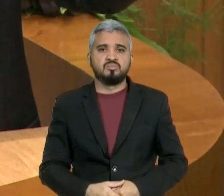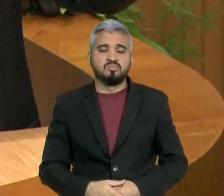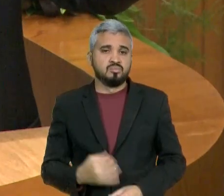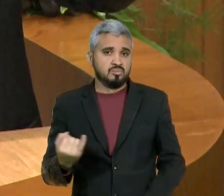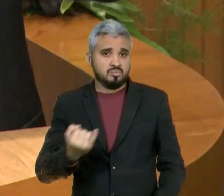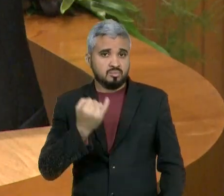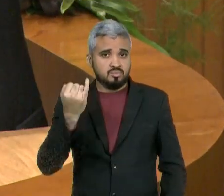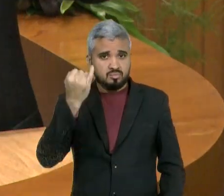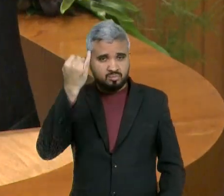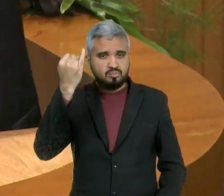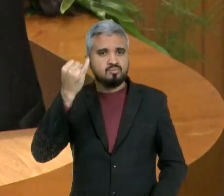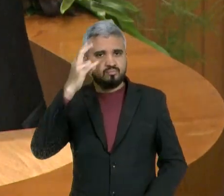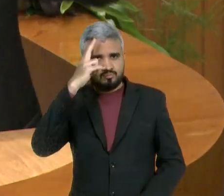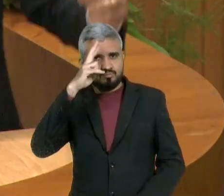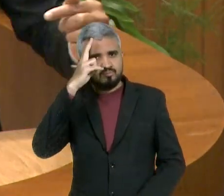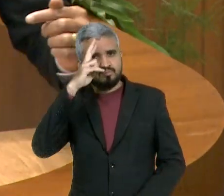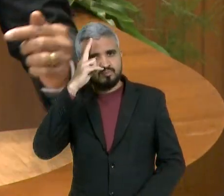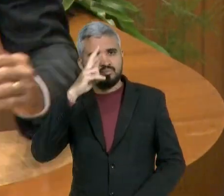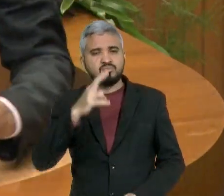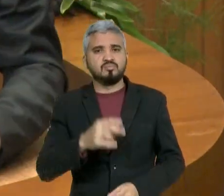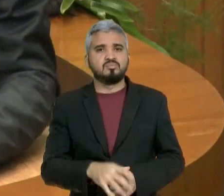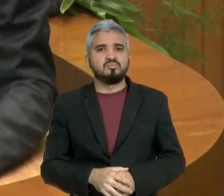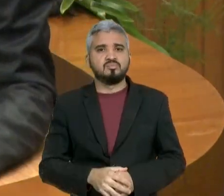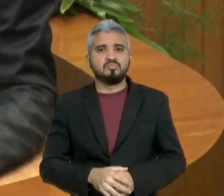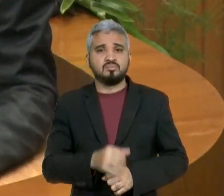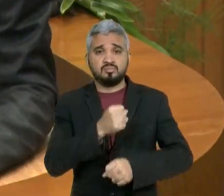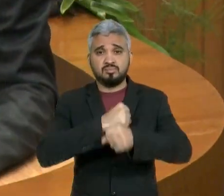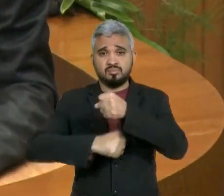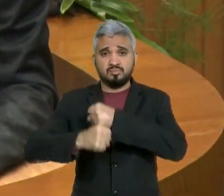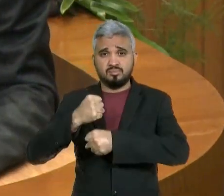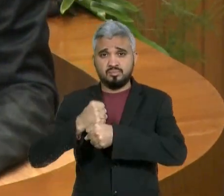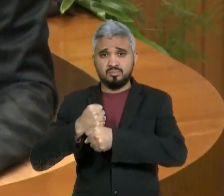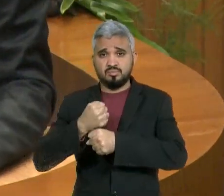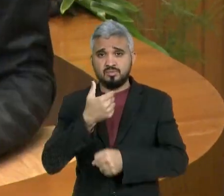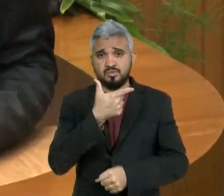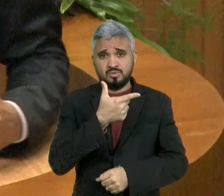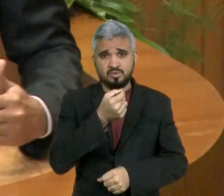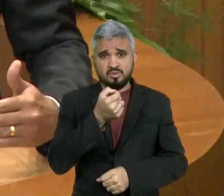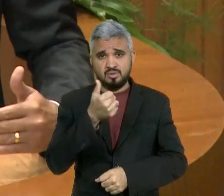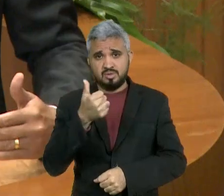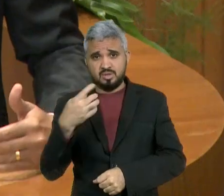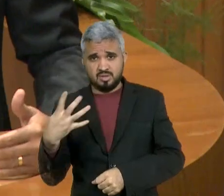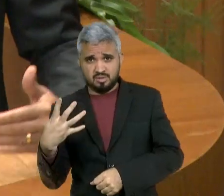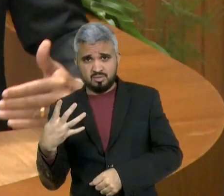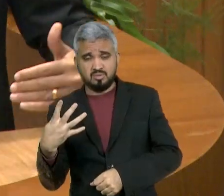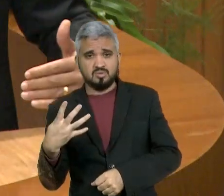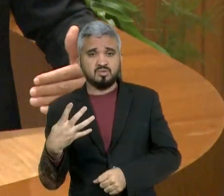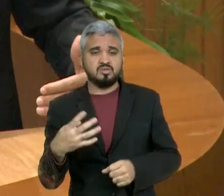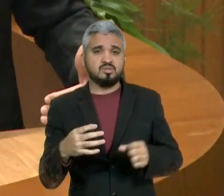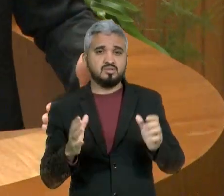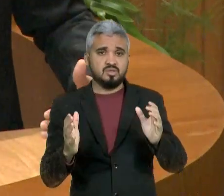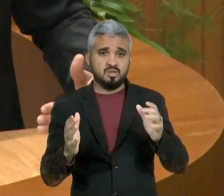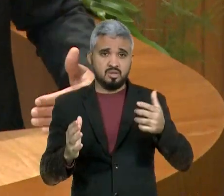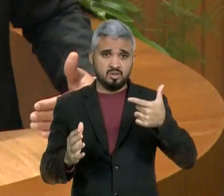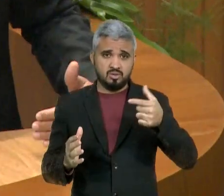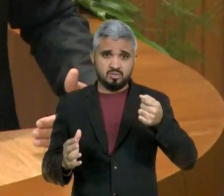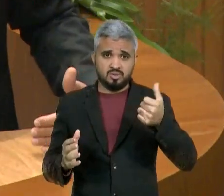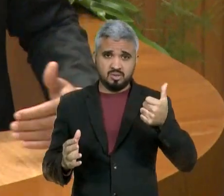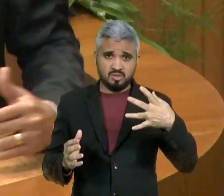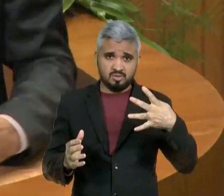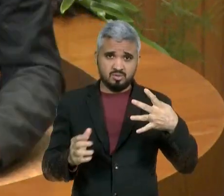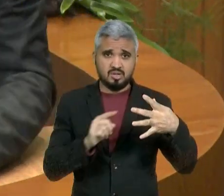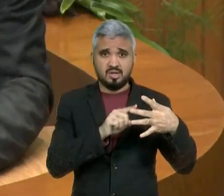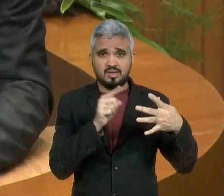importante destacar que 2014 a 2021, o número de escolas em